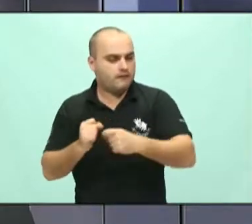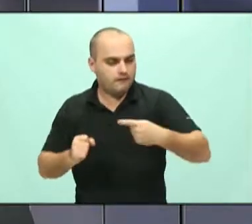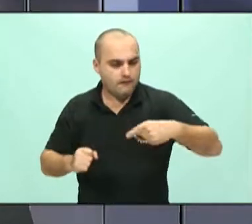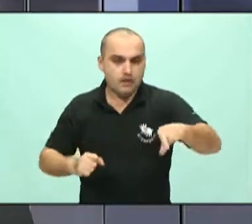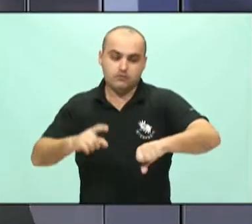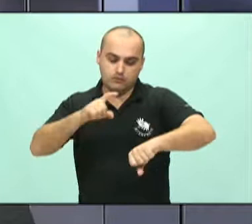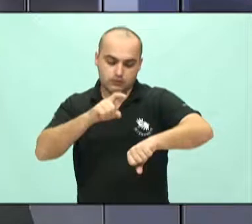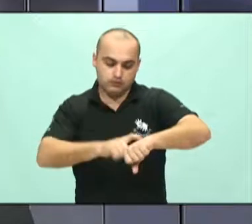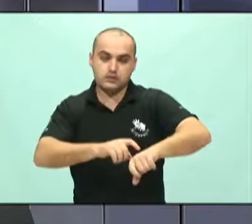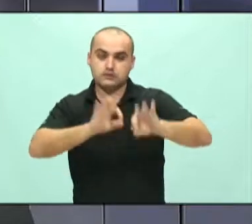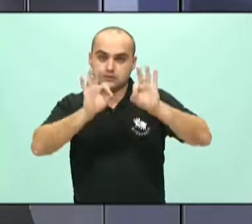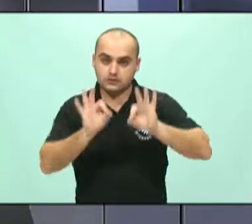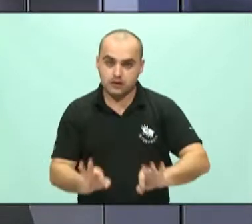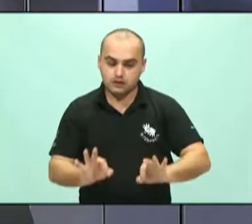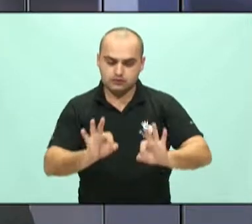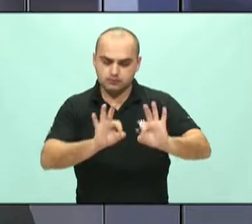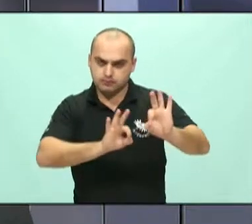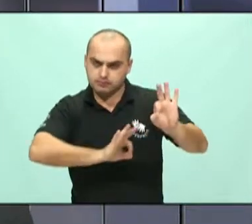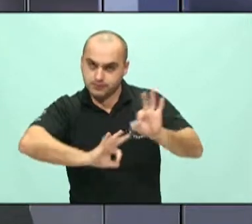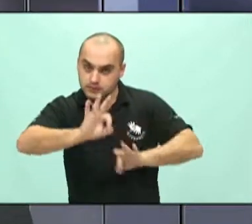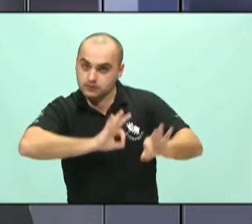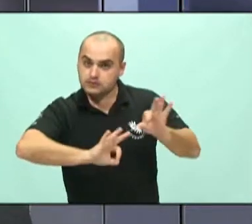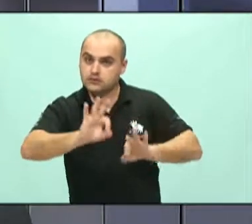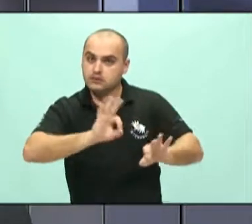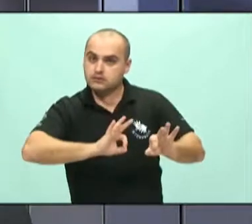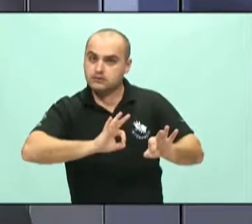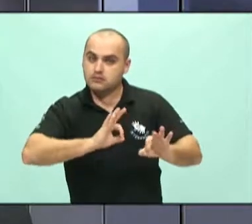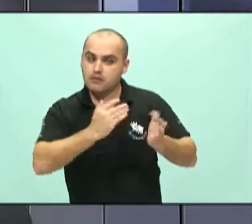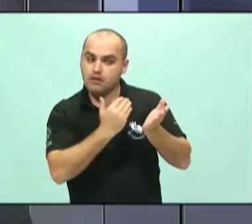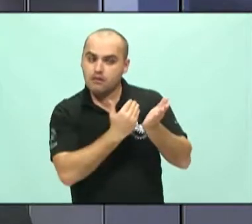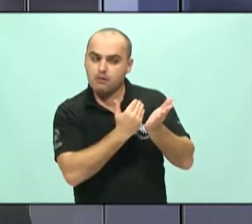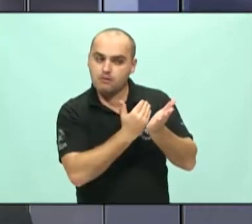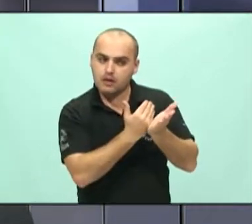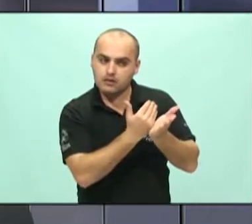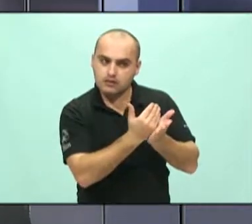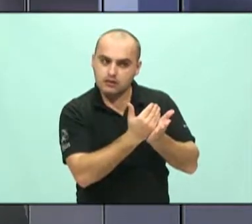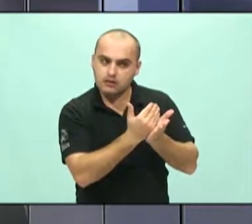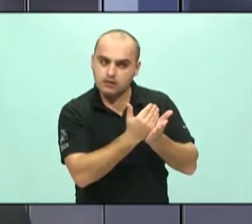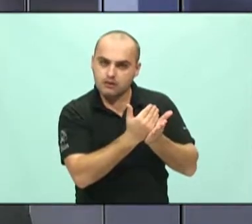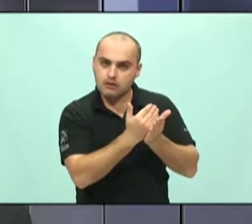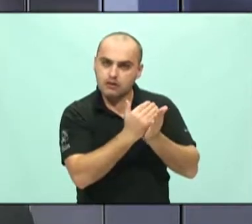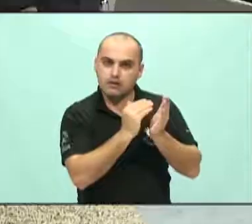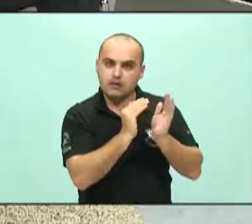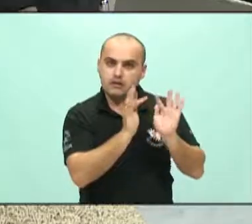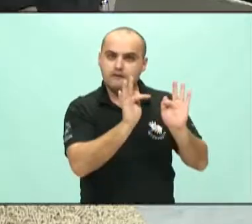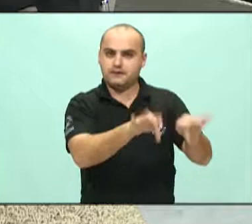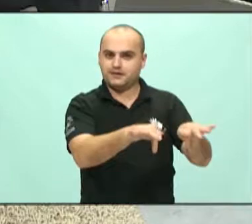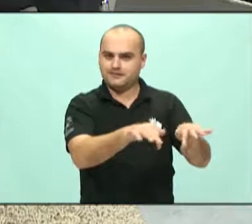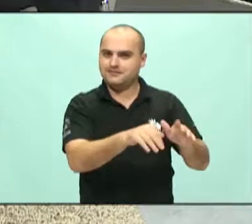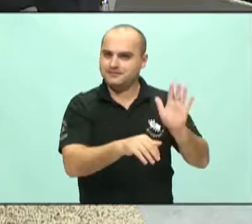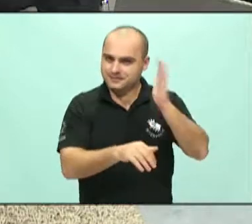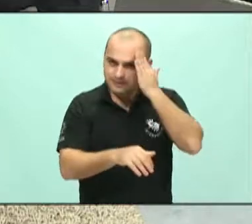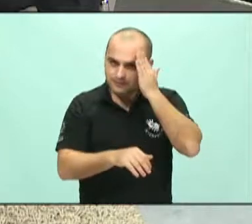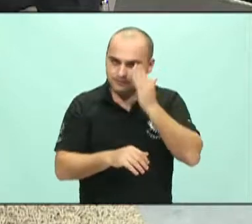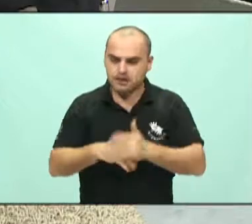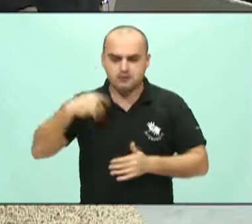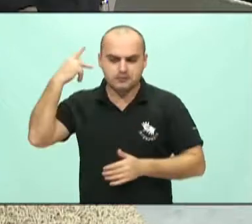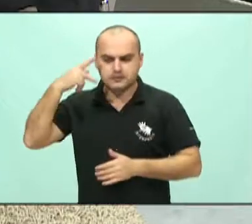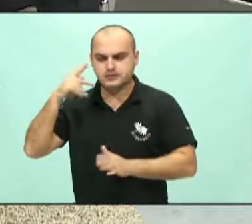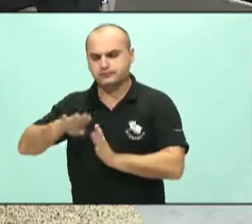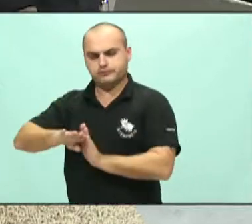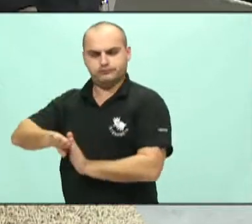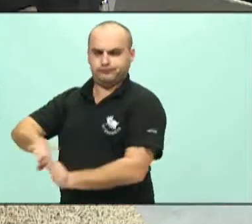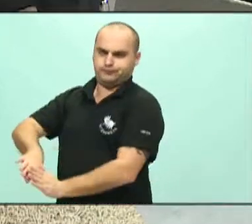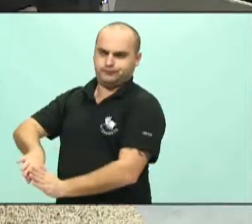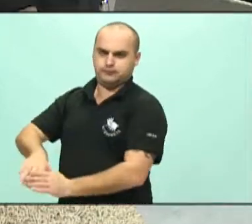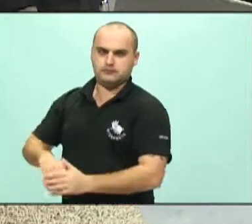correta, planejada, para ela ter início, meio e fim. E de lado fica a politicagem restrita. Sabe